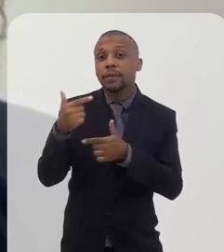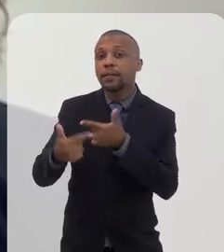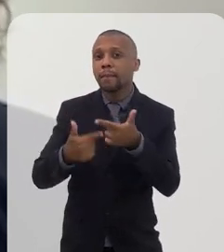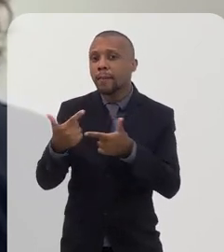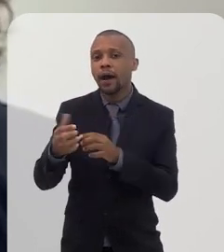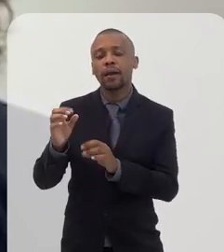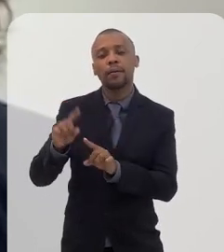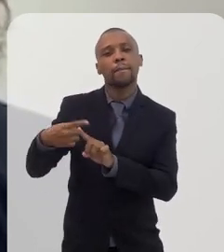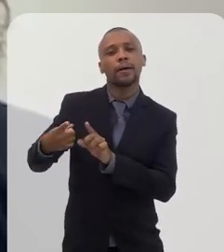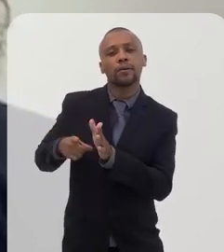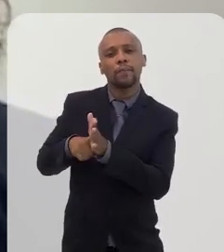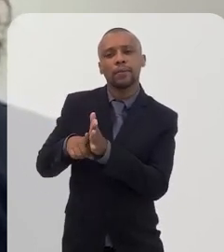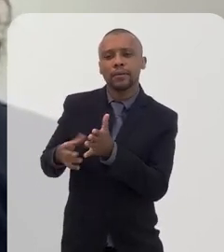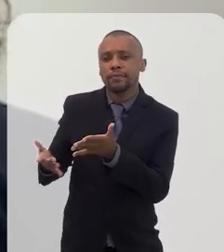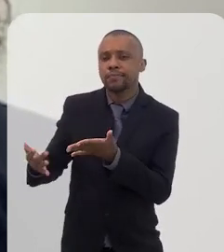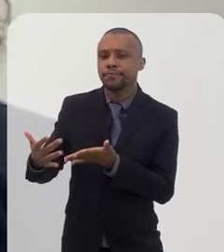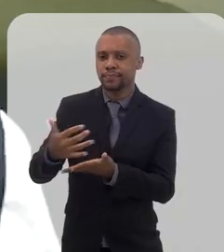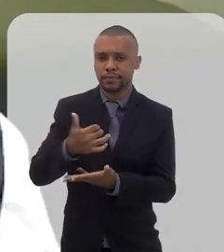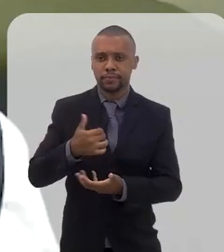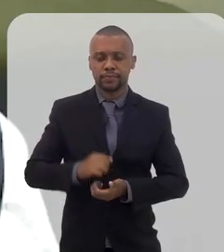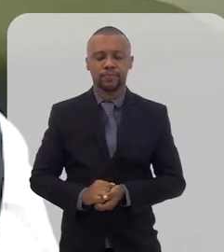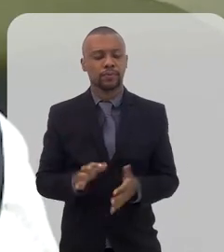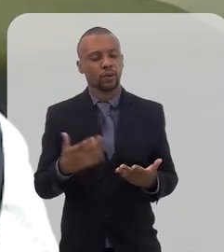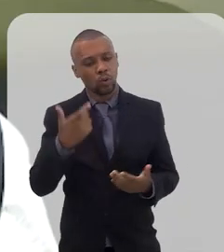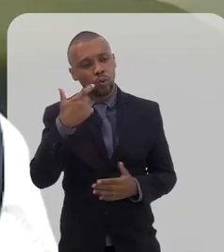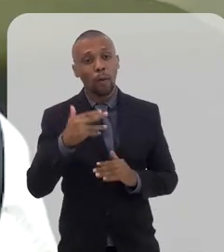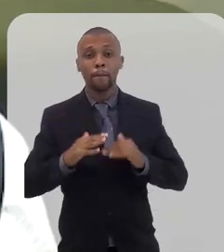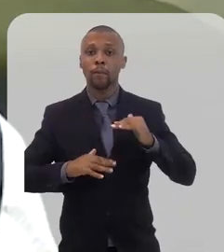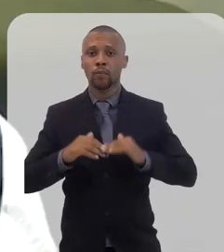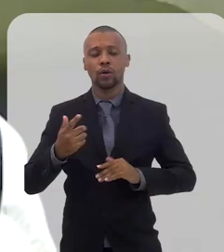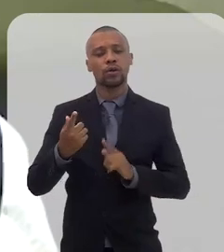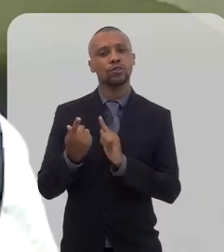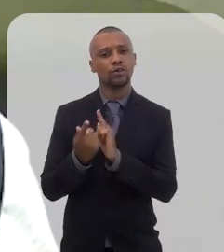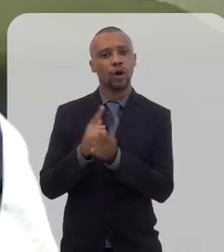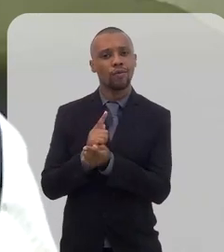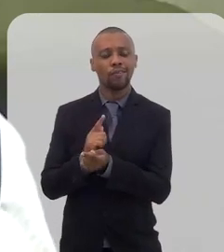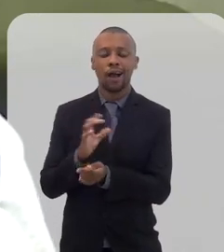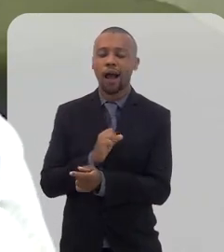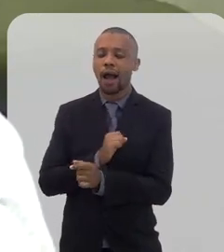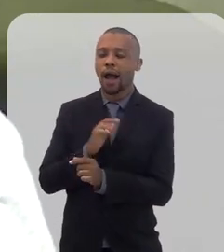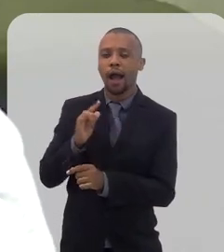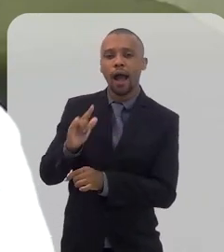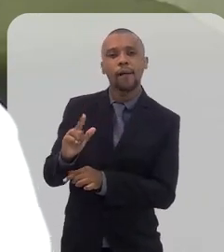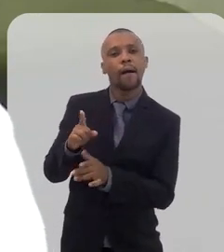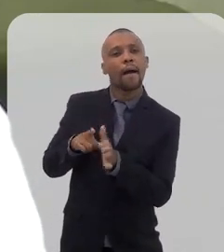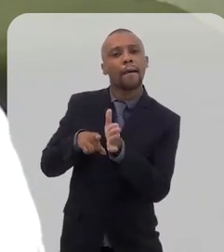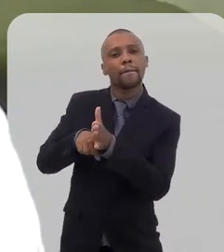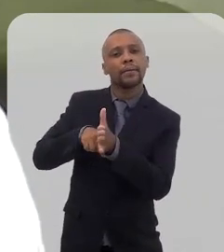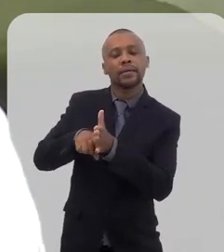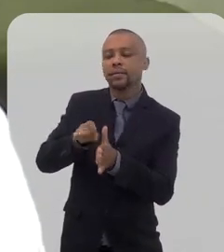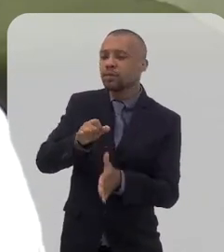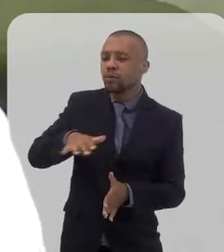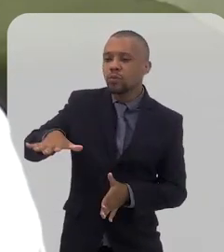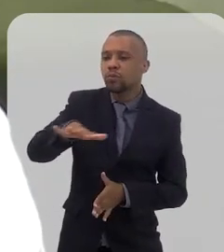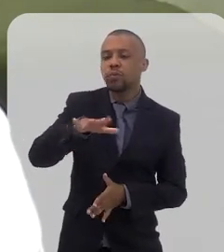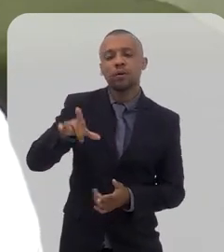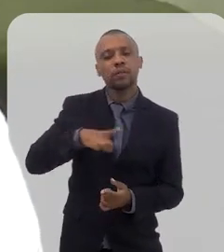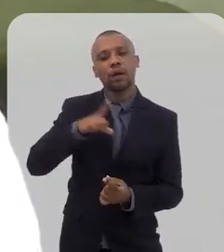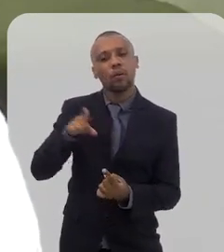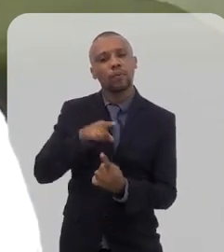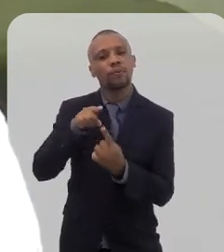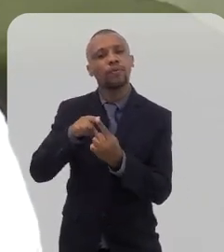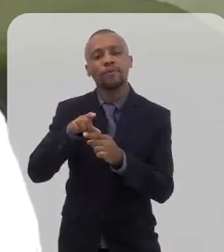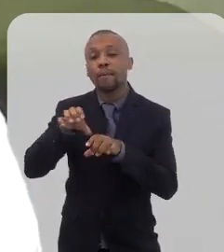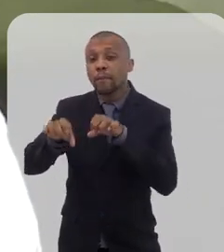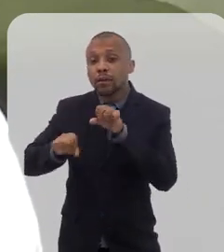esse levantamento. Geisa, eu como geógrafo sou suspeito, eu adoro a pesquisa do entorno, porque ela busca